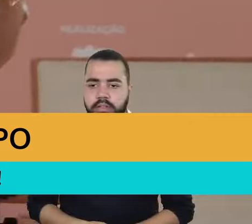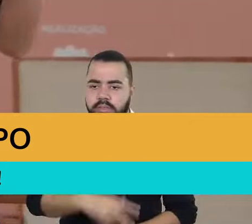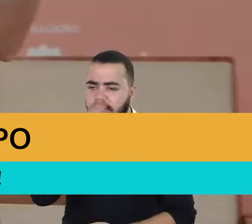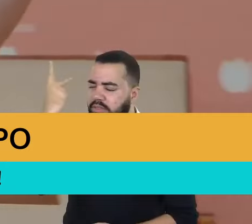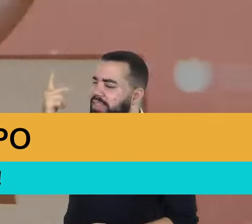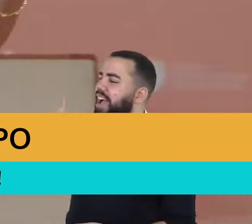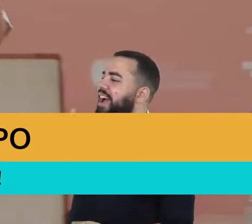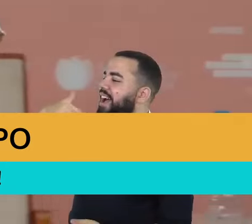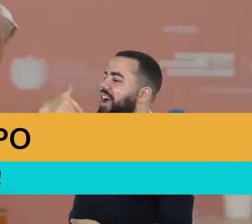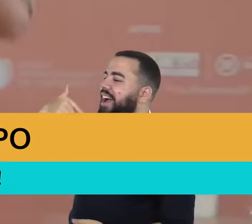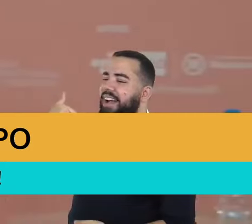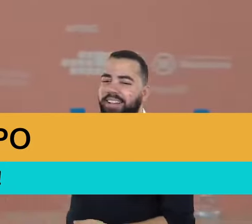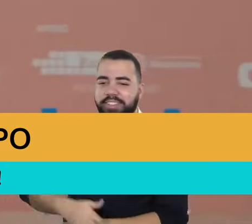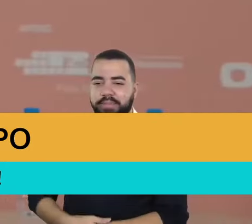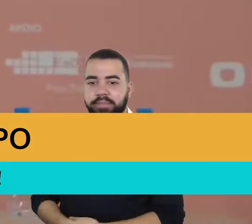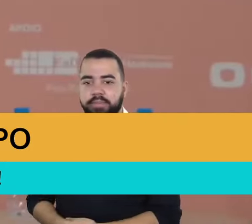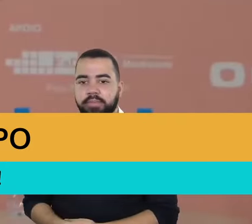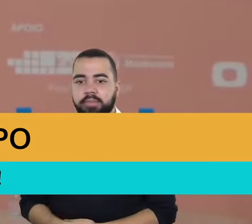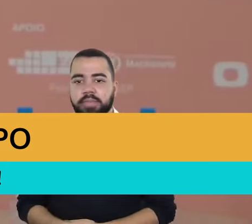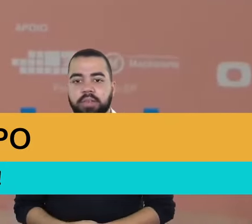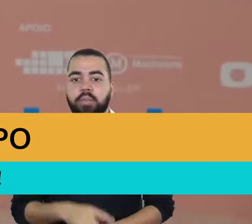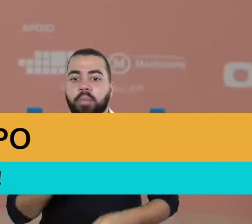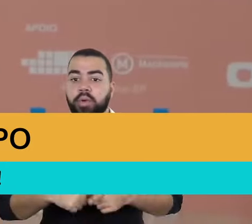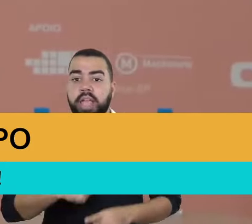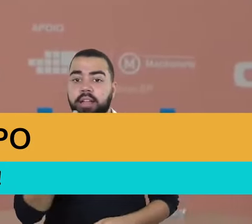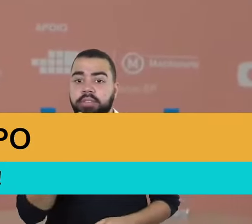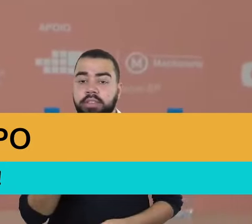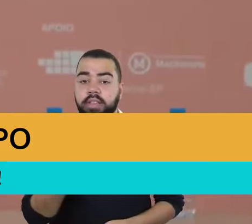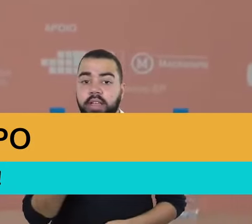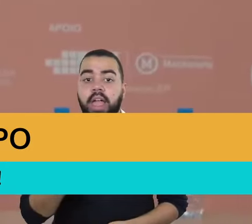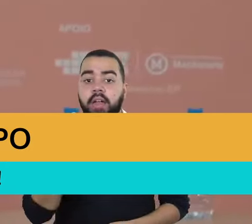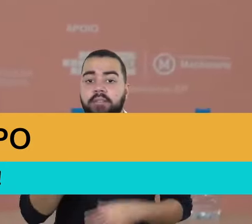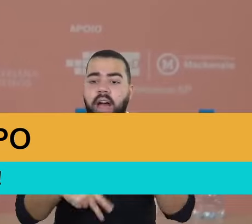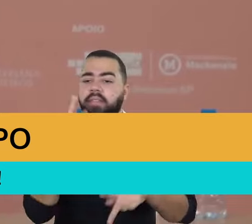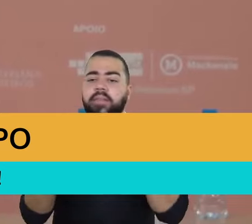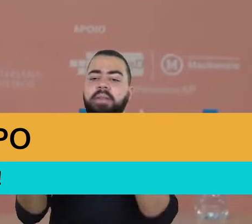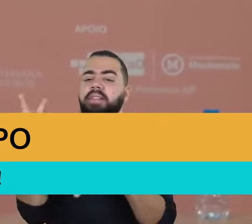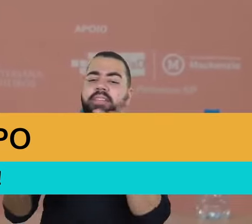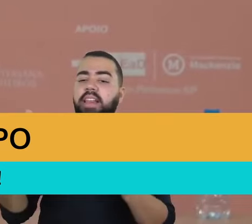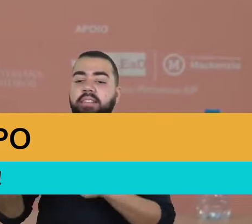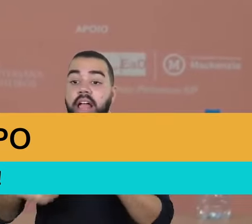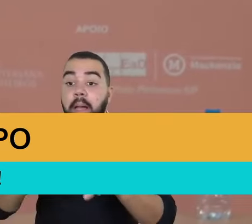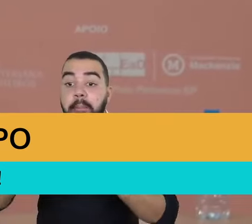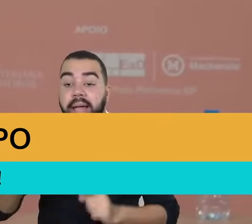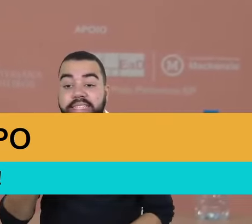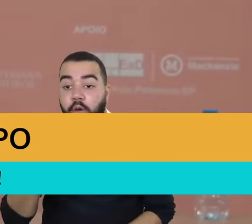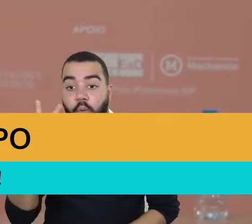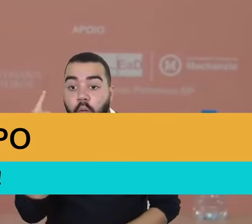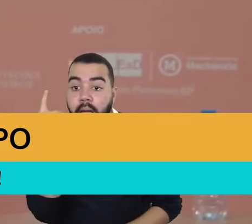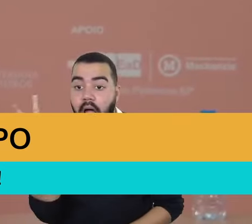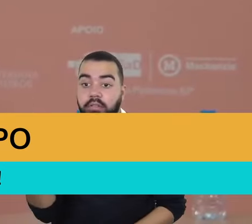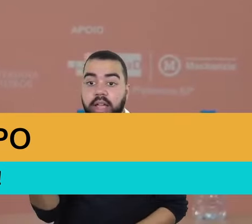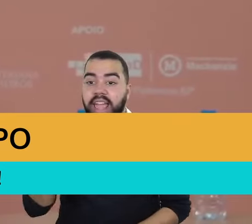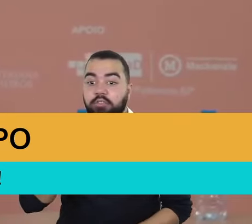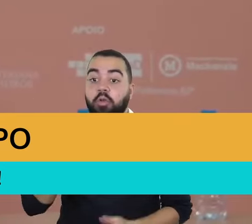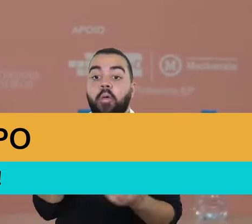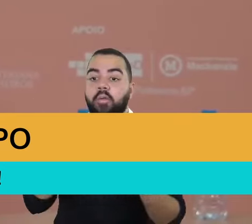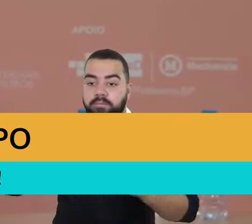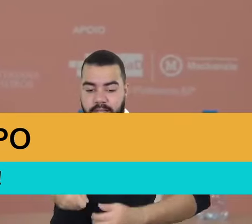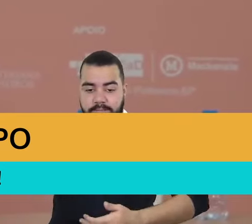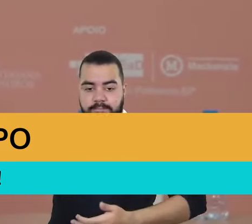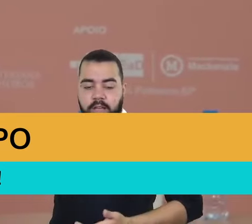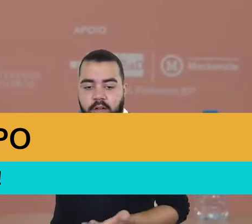Entendeu? Só que as pessoas viam graça, porque eu sempre falei assim. Só que eu estou falando normal, entendeu? Eu não estou tentando ser engraçado, não estou tentando fazer ninguém rir. Sabe